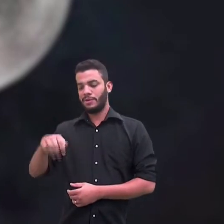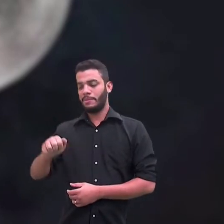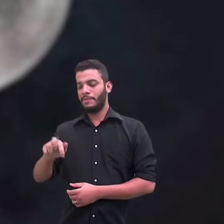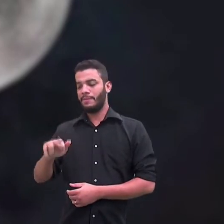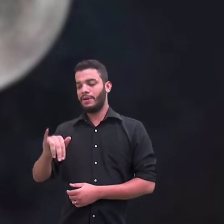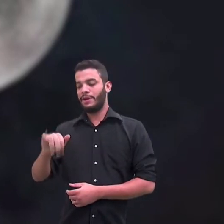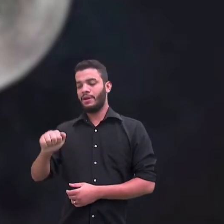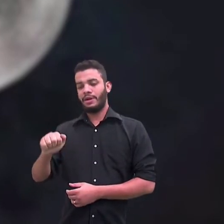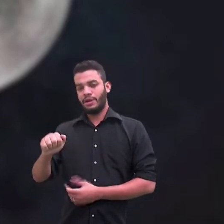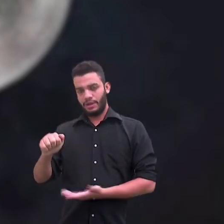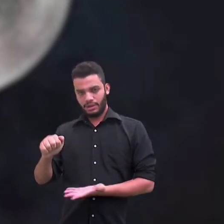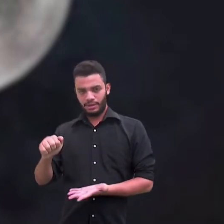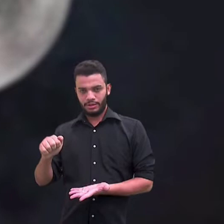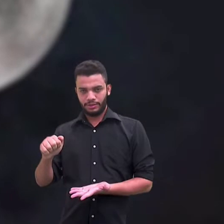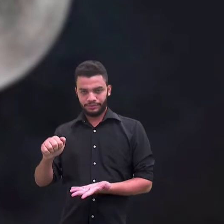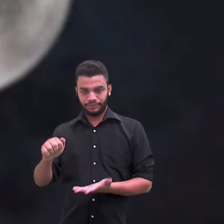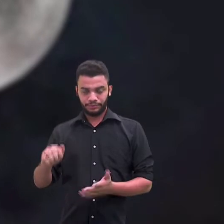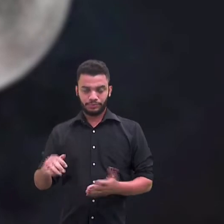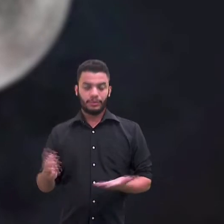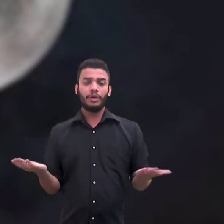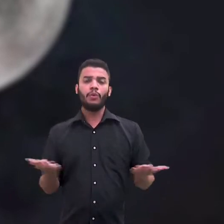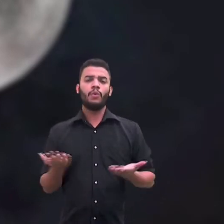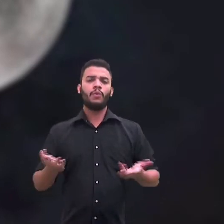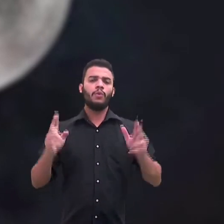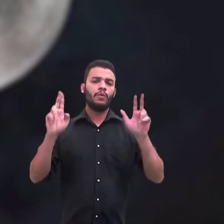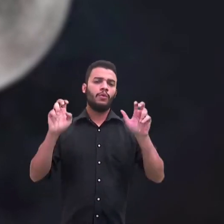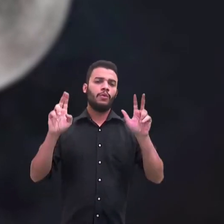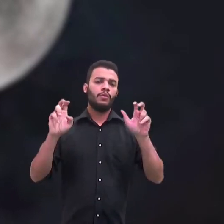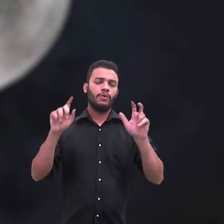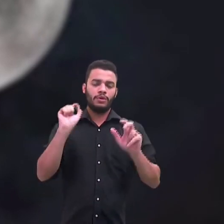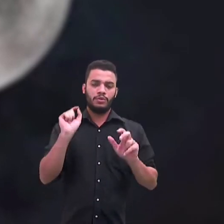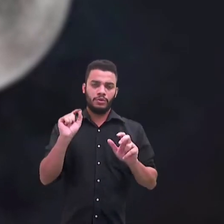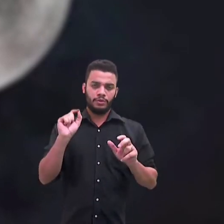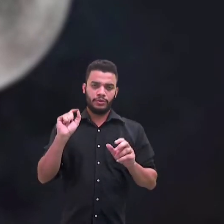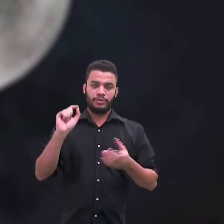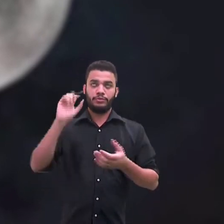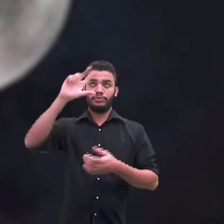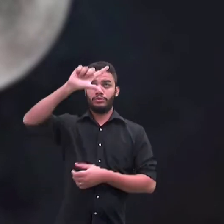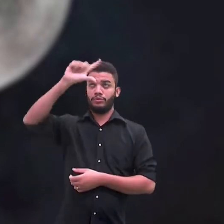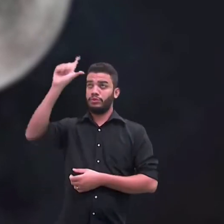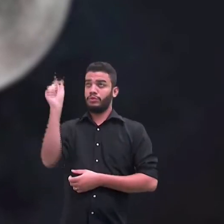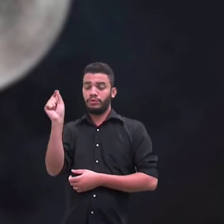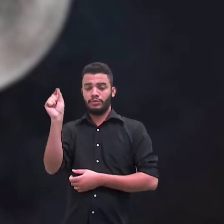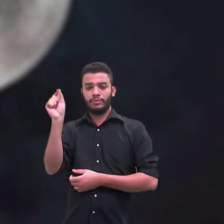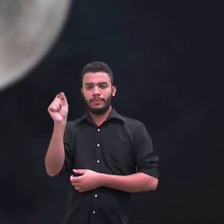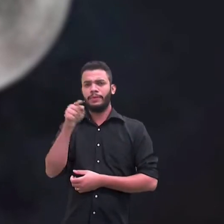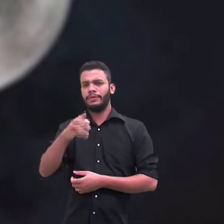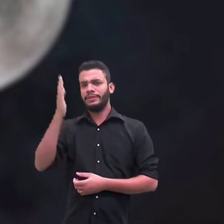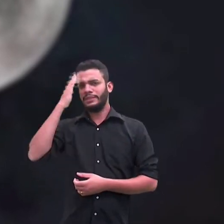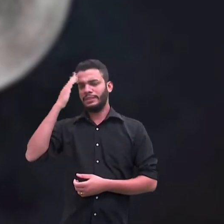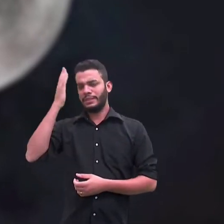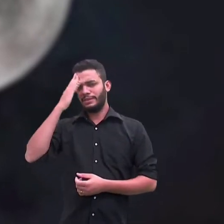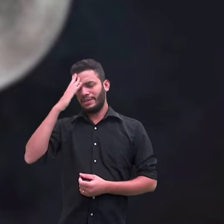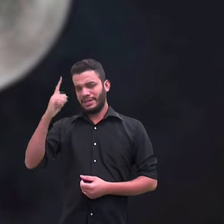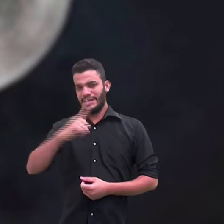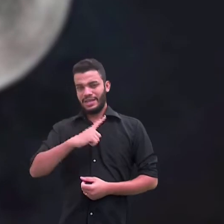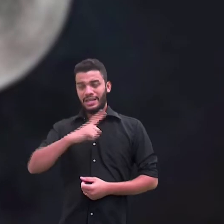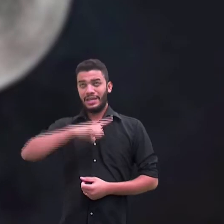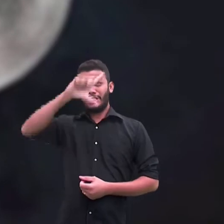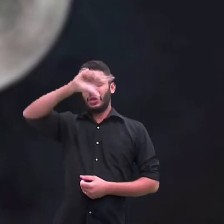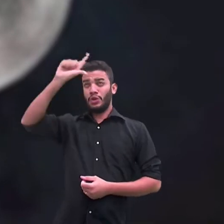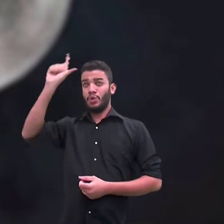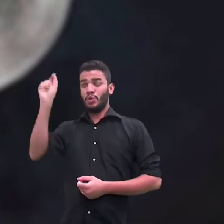Você sabia que existe mais de uma Lua no Sistema Solar? Isso mesmo, o Sistema Solar possui mais luas